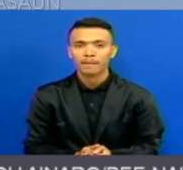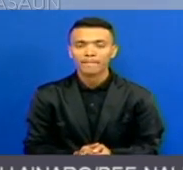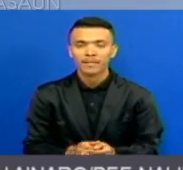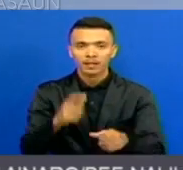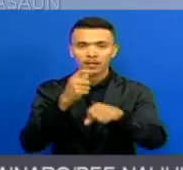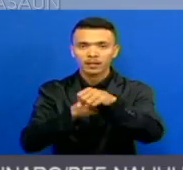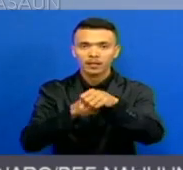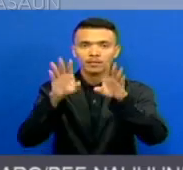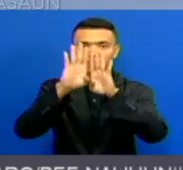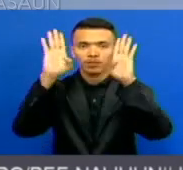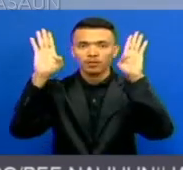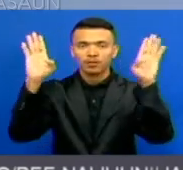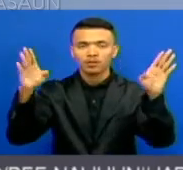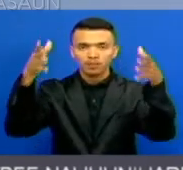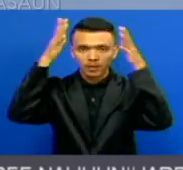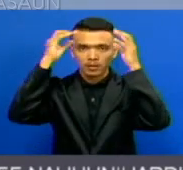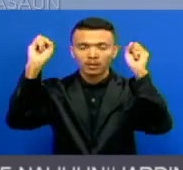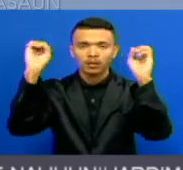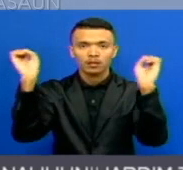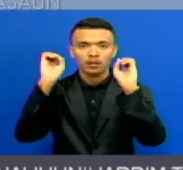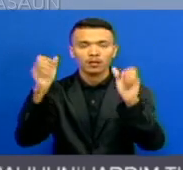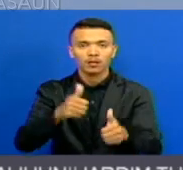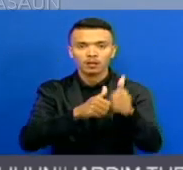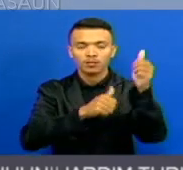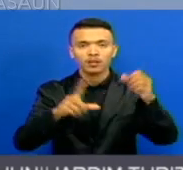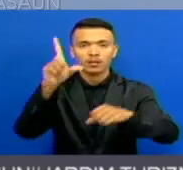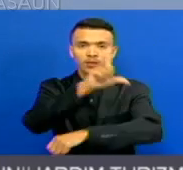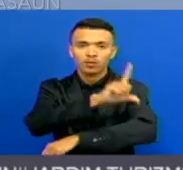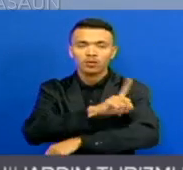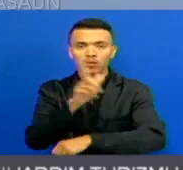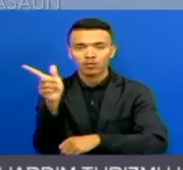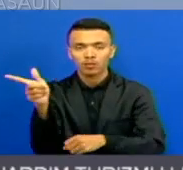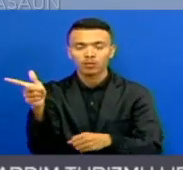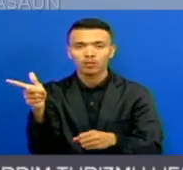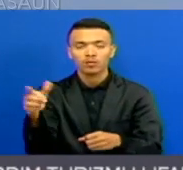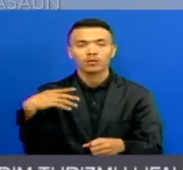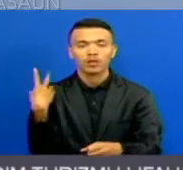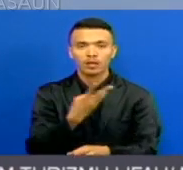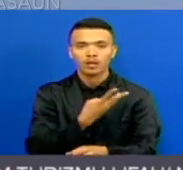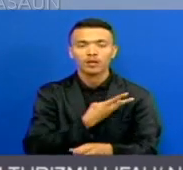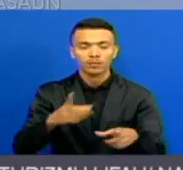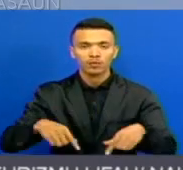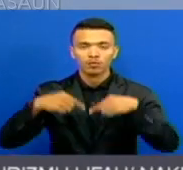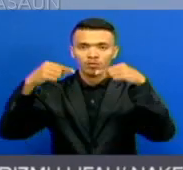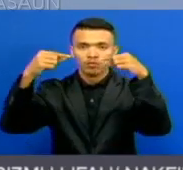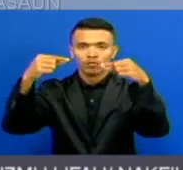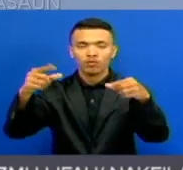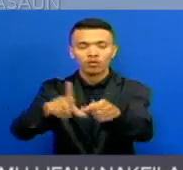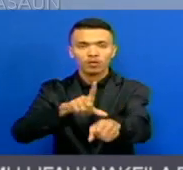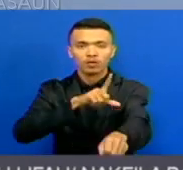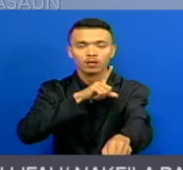pe promulga sau mă, președinte la cumpritiona, mi e 20 rias, mă, ami aruca va